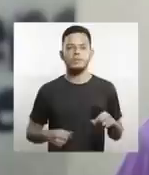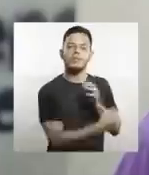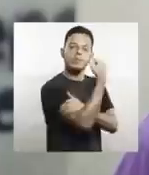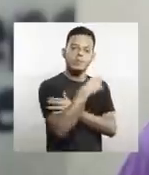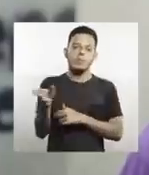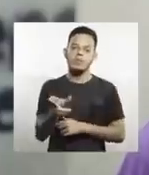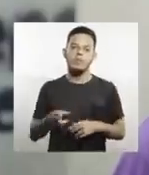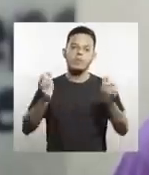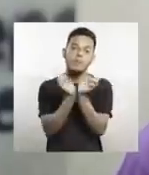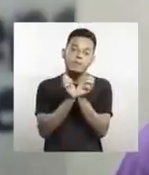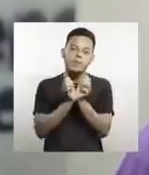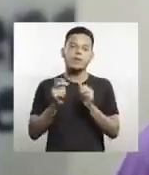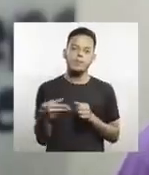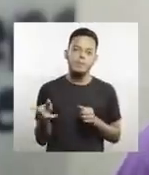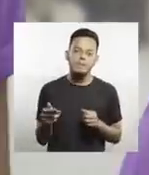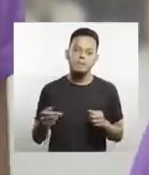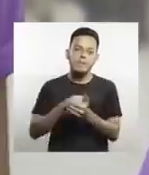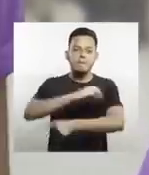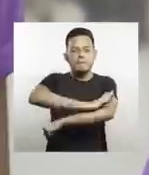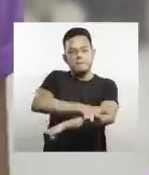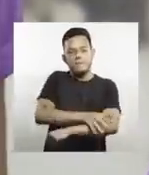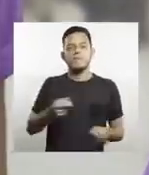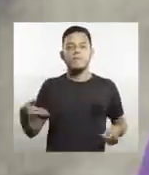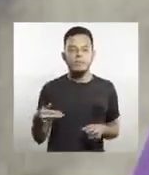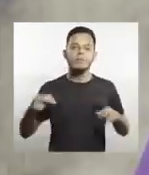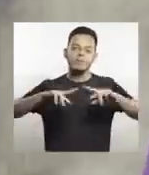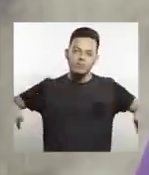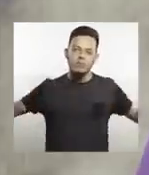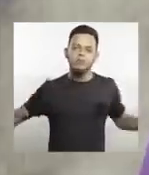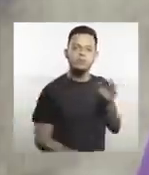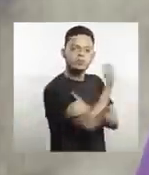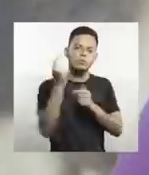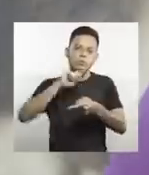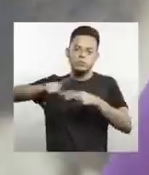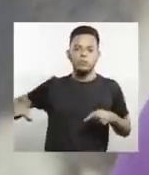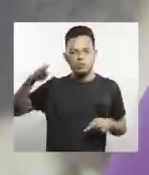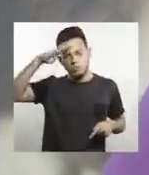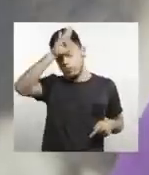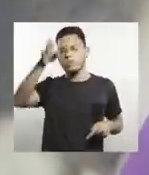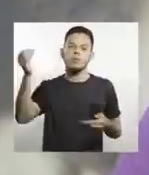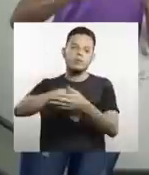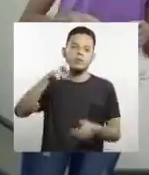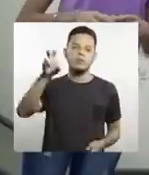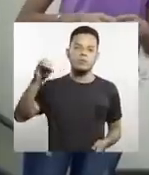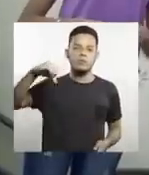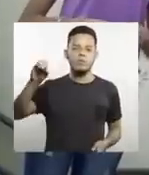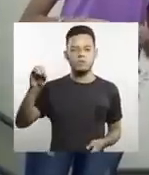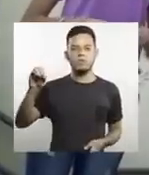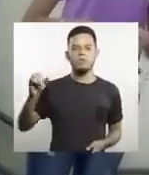política. Feminismo é coletividade. É antirracismo. É diversidade. É fora Bolsonaro.